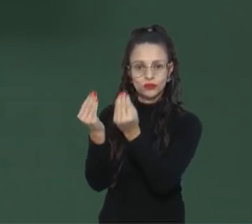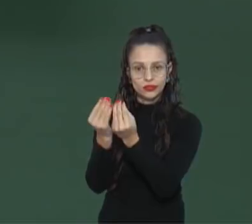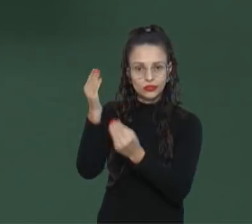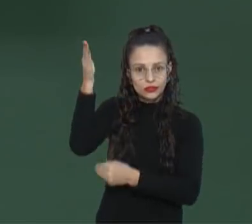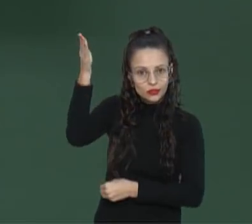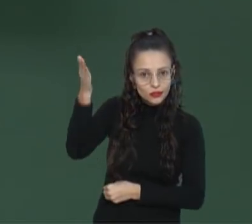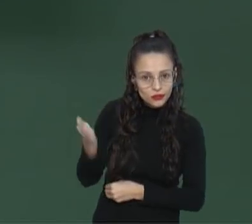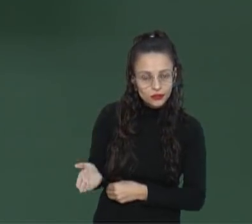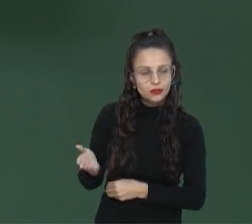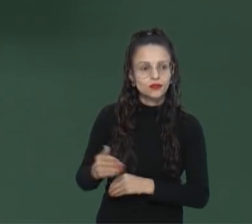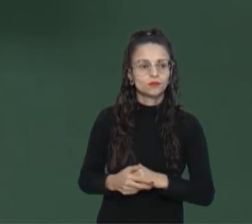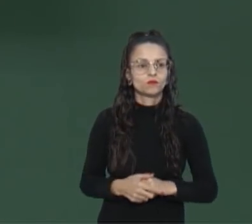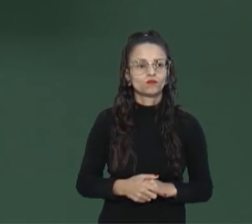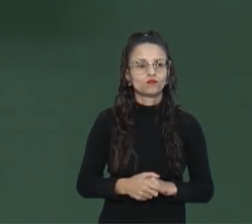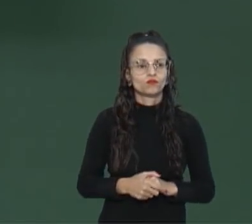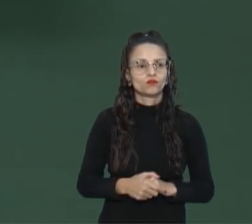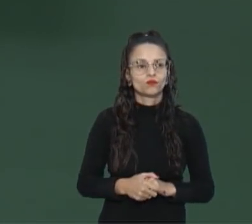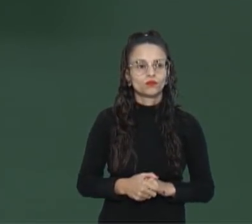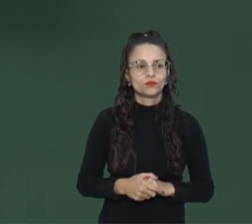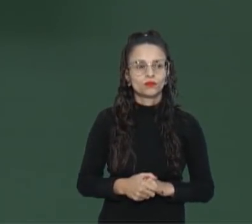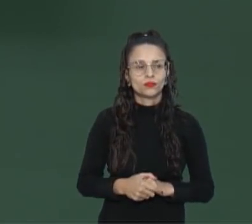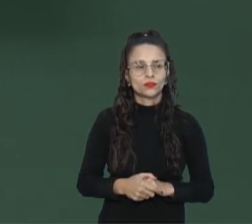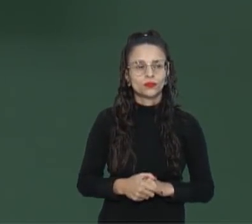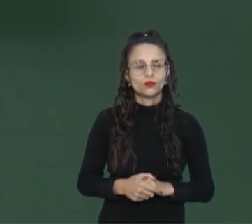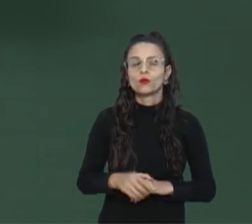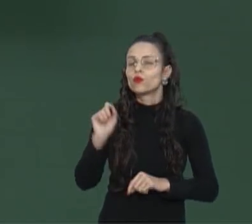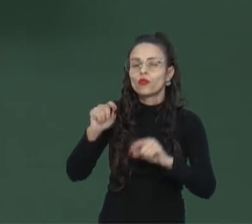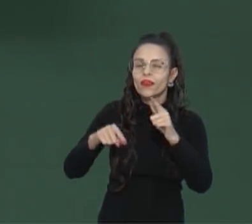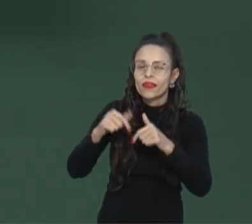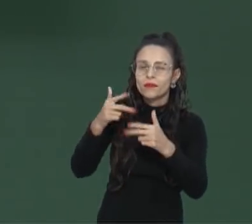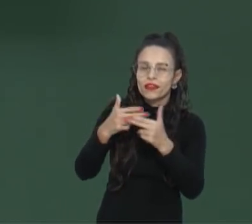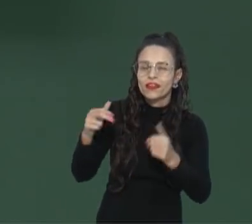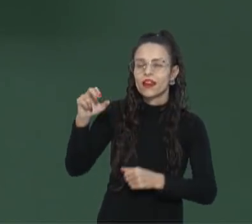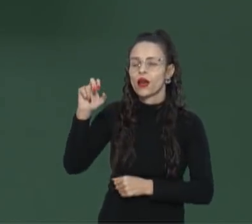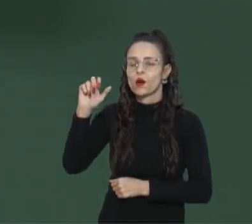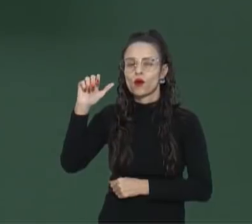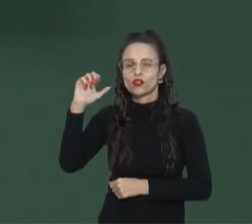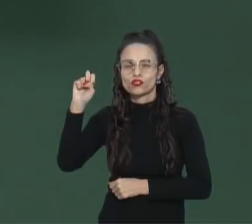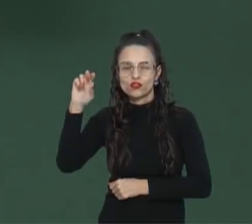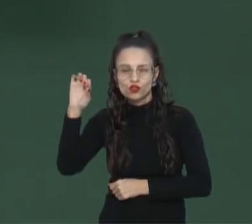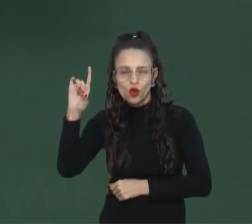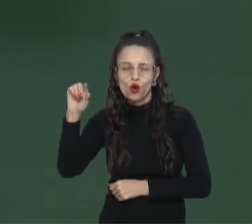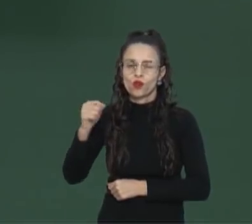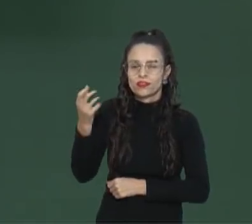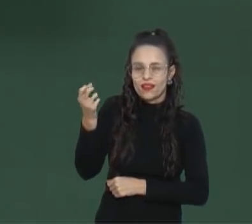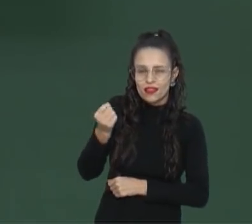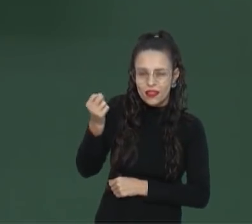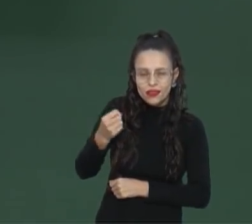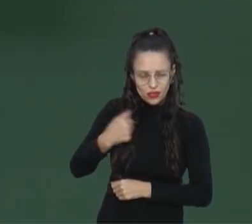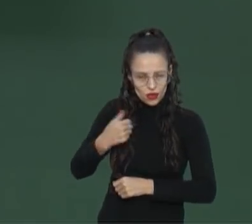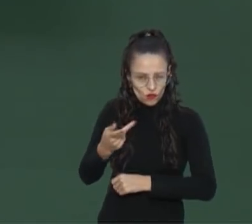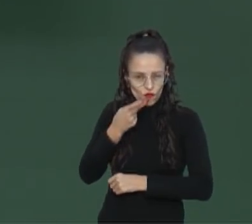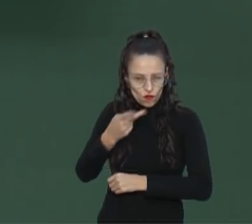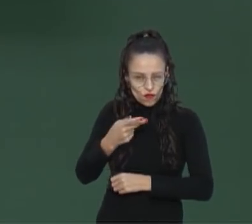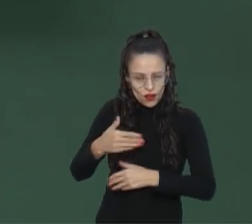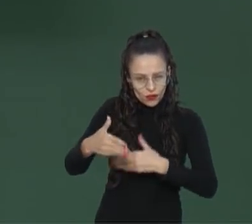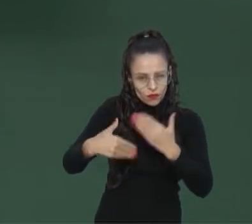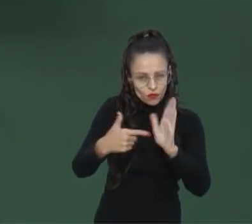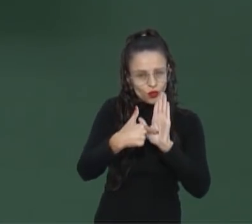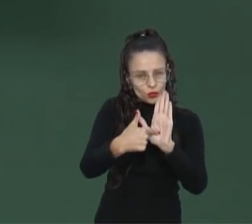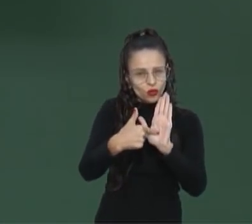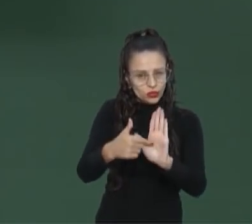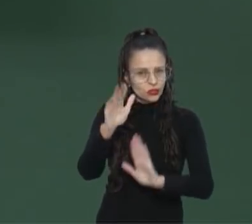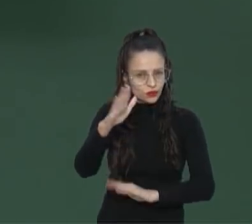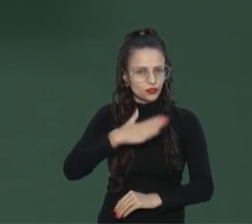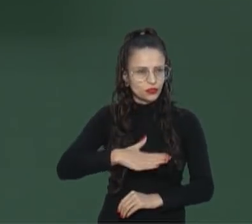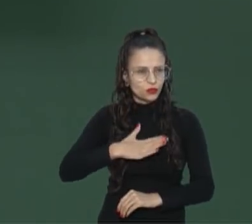substâncias. Então, hipoclorito de sódio, soda cáustica, leite, açúcar. Eu vou falar todas elas durante o exercício.